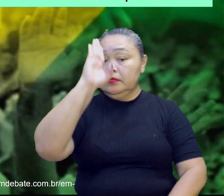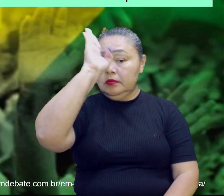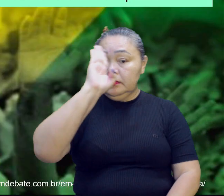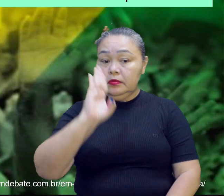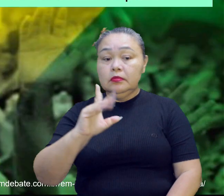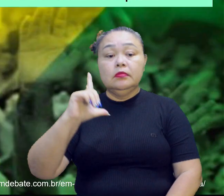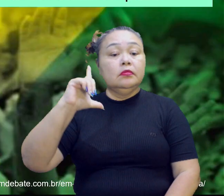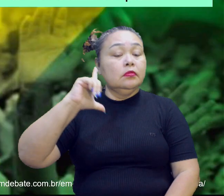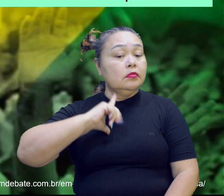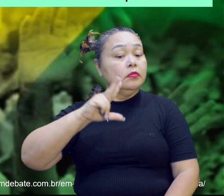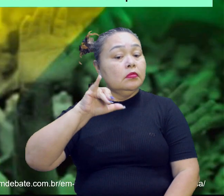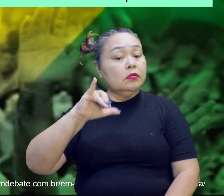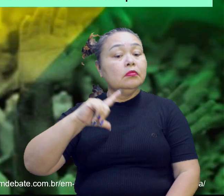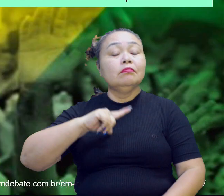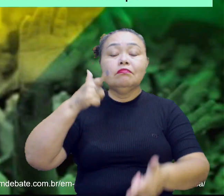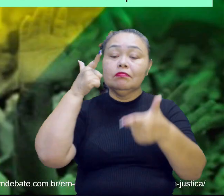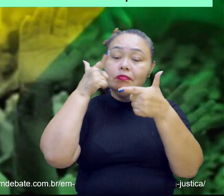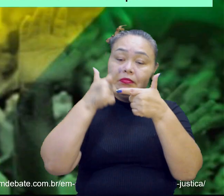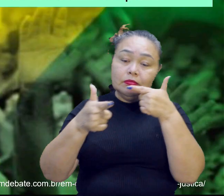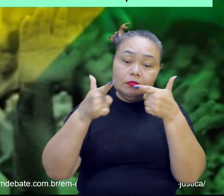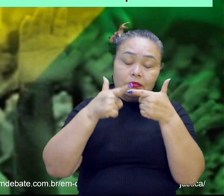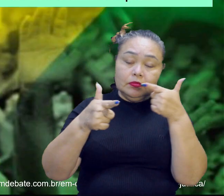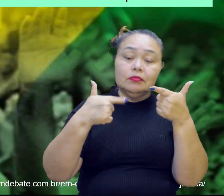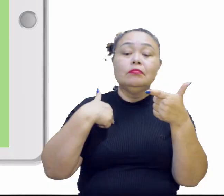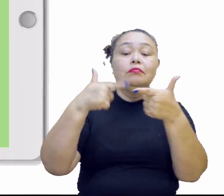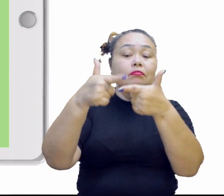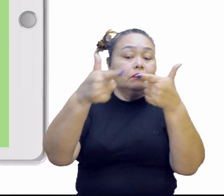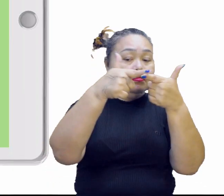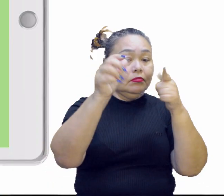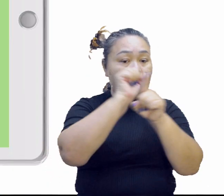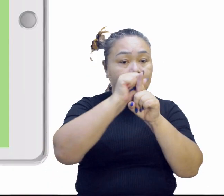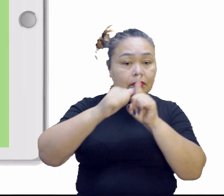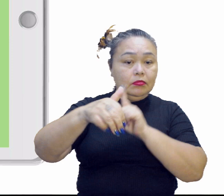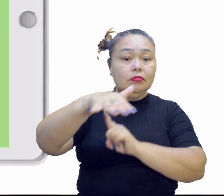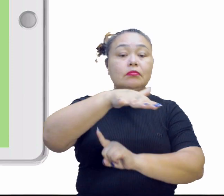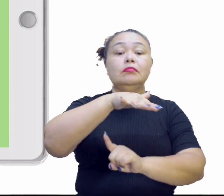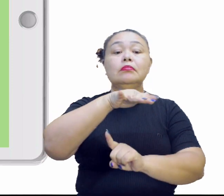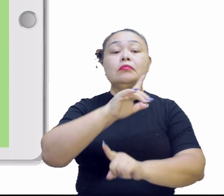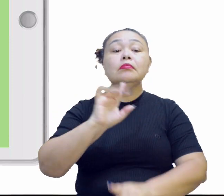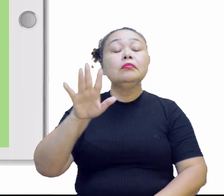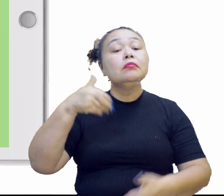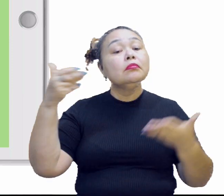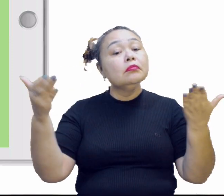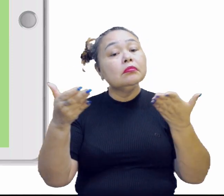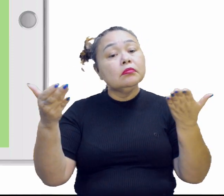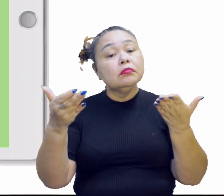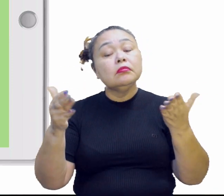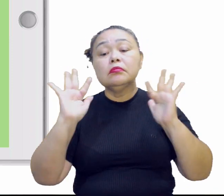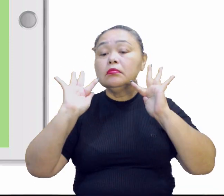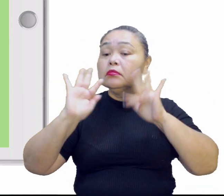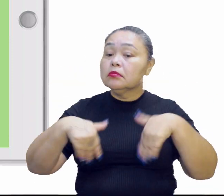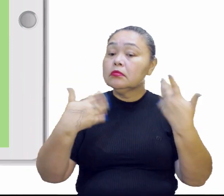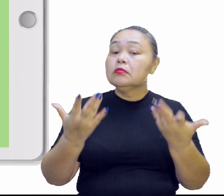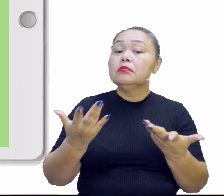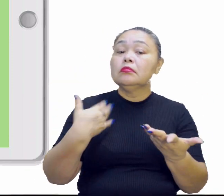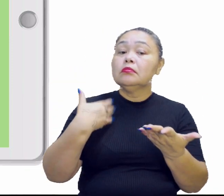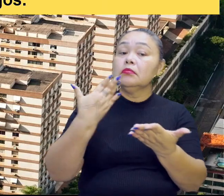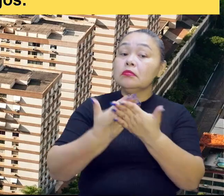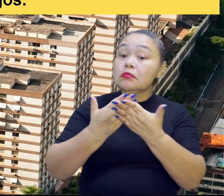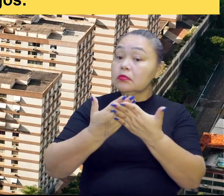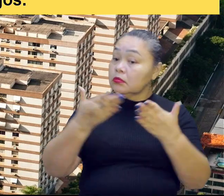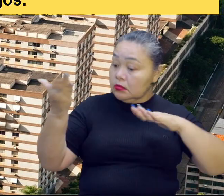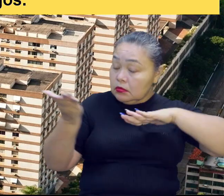Brasil ainda vai enfrentar esses problemas sociais. E aqui, por fim, nós vamos ter o